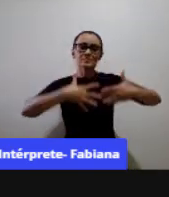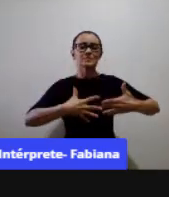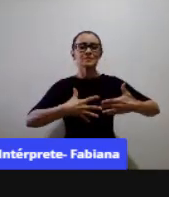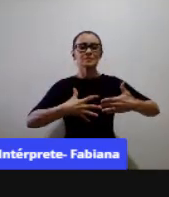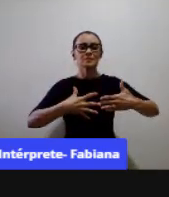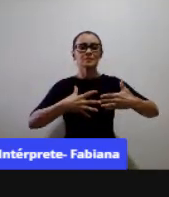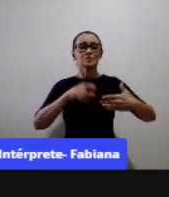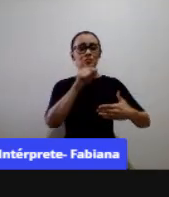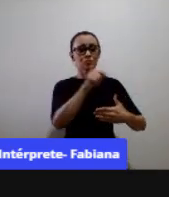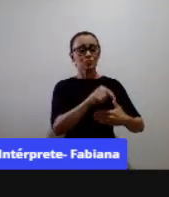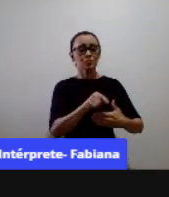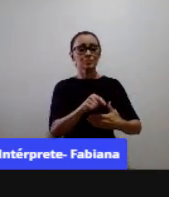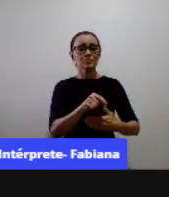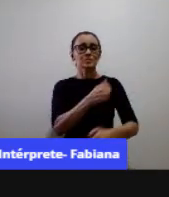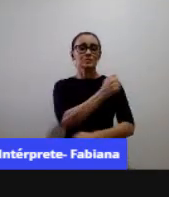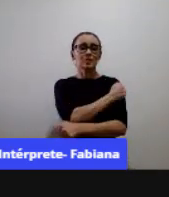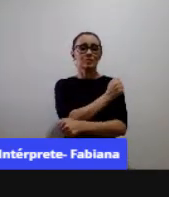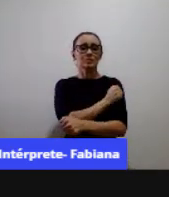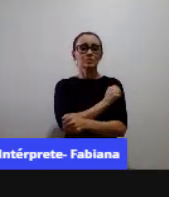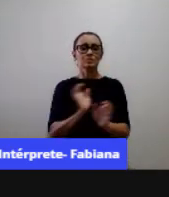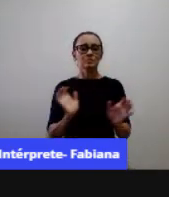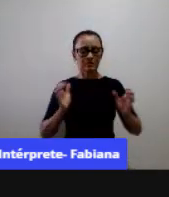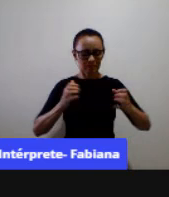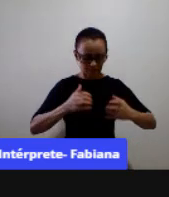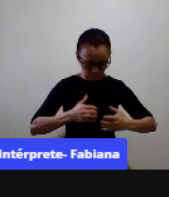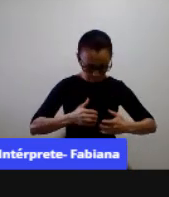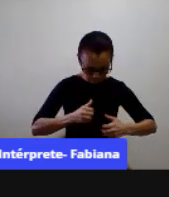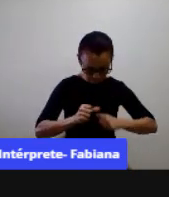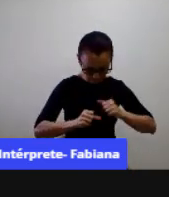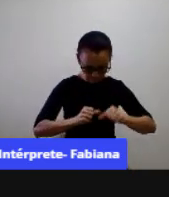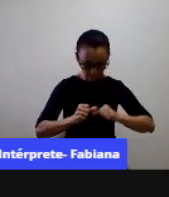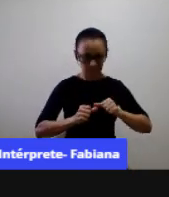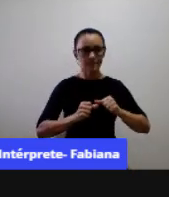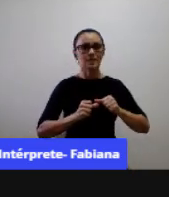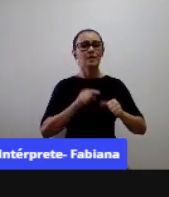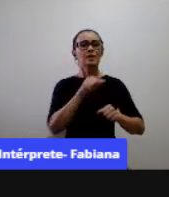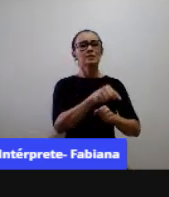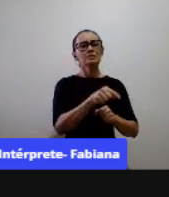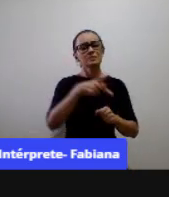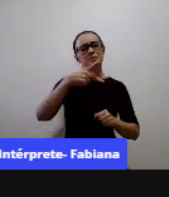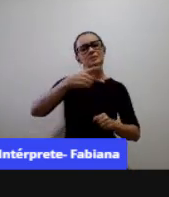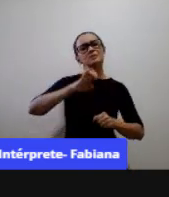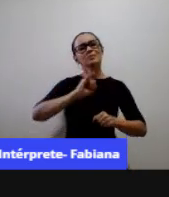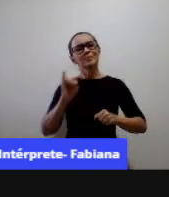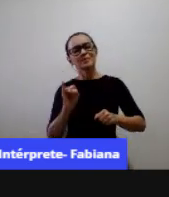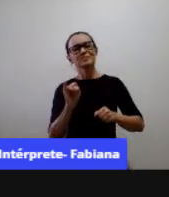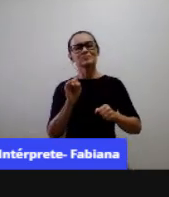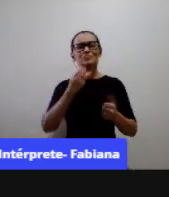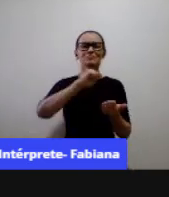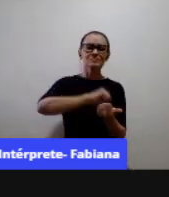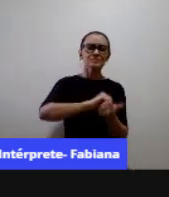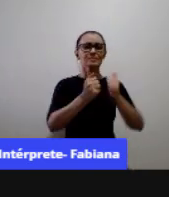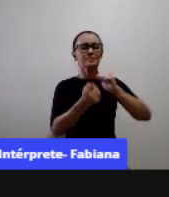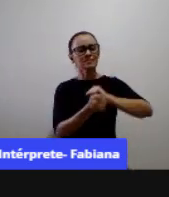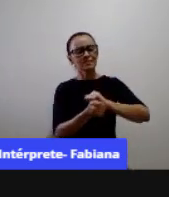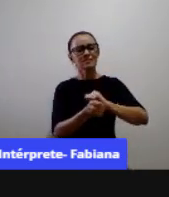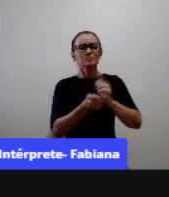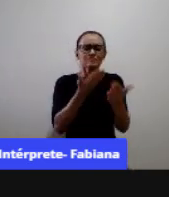foi trazido para a rede municipal, foi elaborado, foi mexido, foi adequado para as